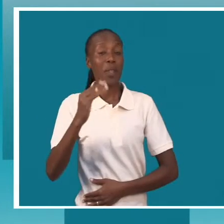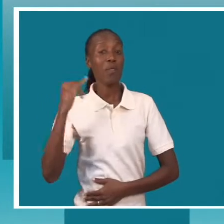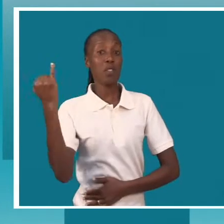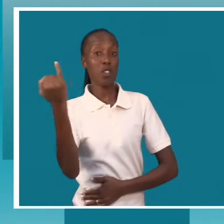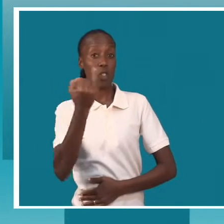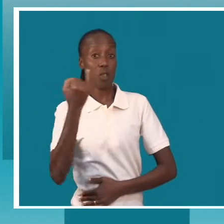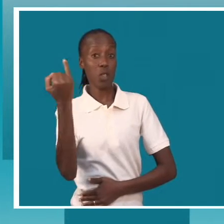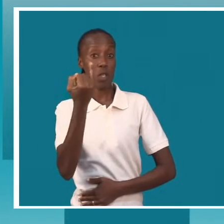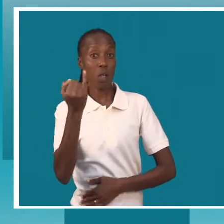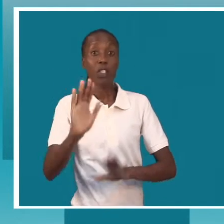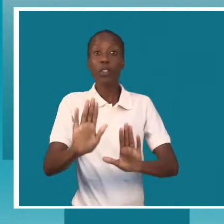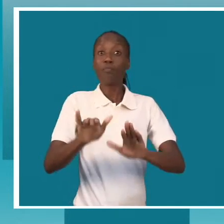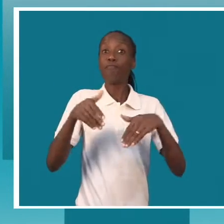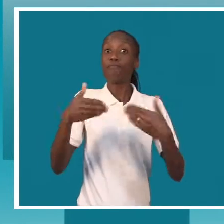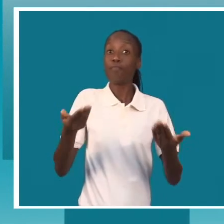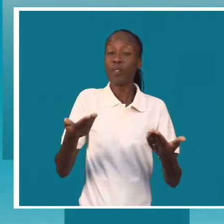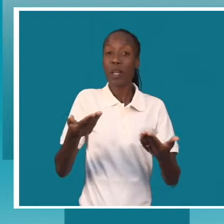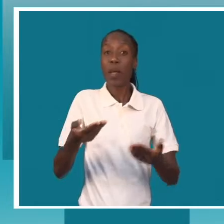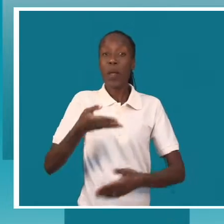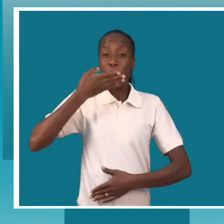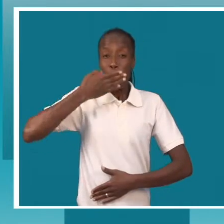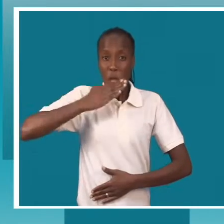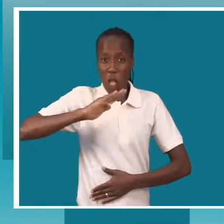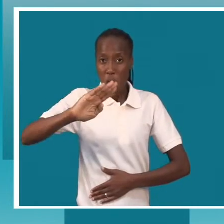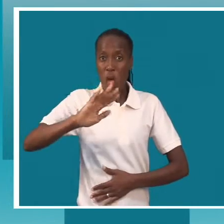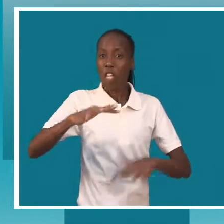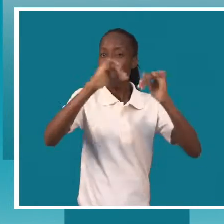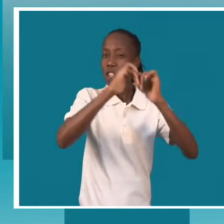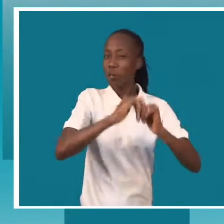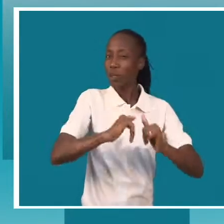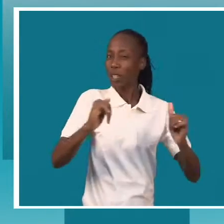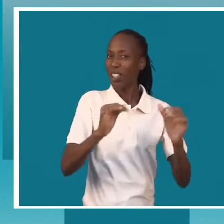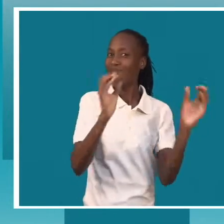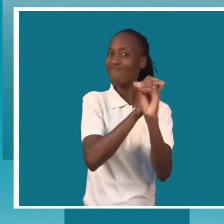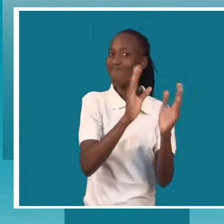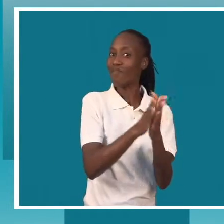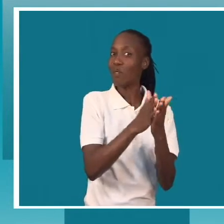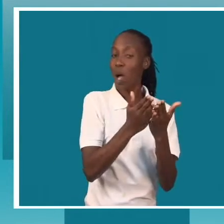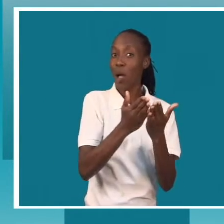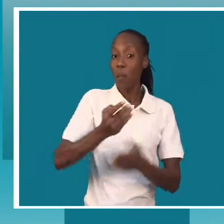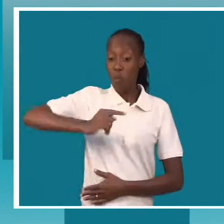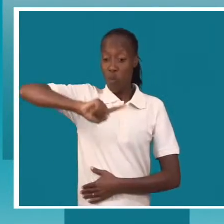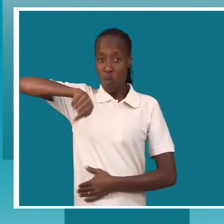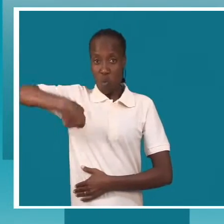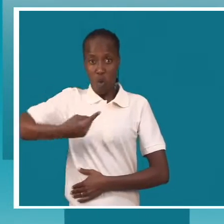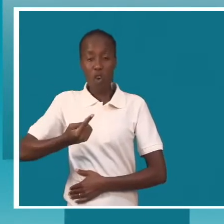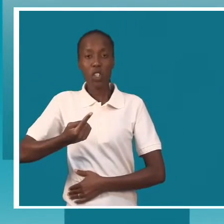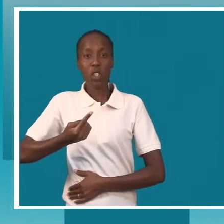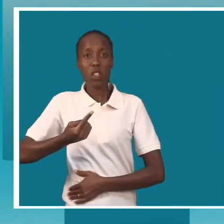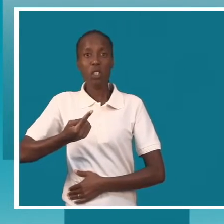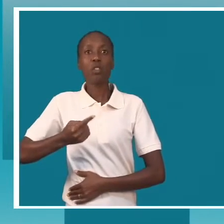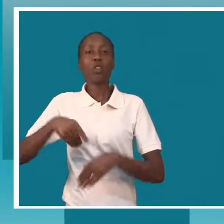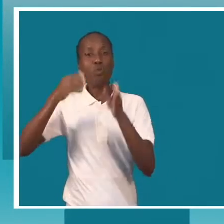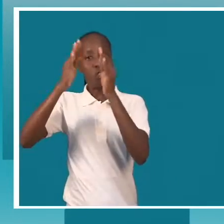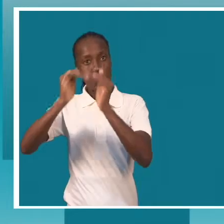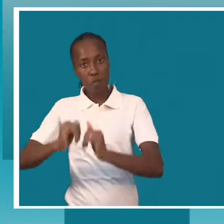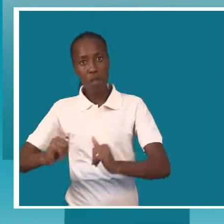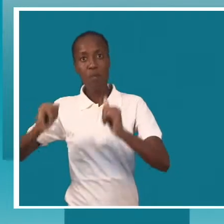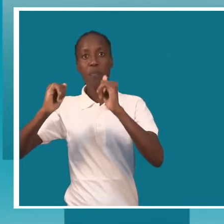da saúde. É uma questão muito delicada. Moçambique ratificou a Convenção Internacional dos Direitos da Pessoa com Deficiência